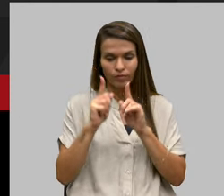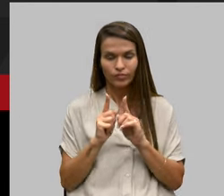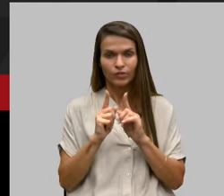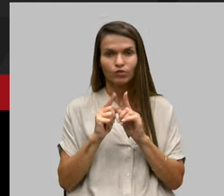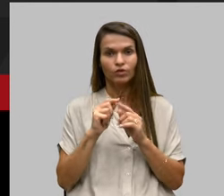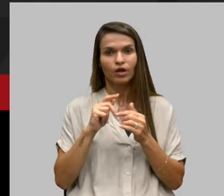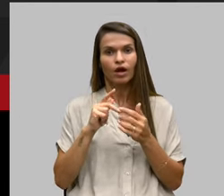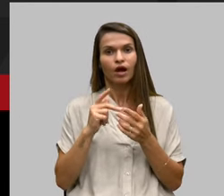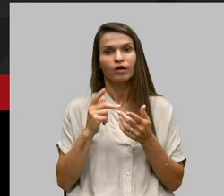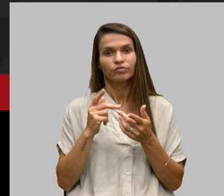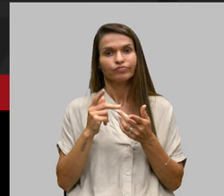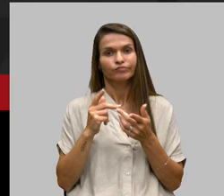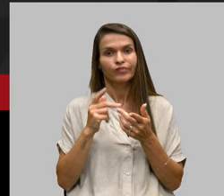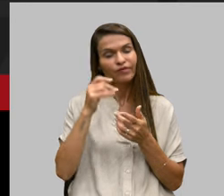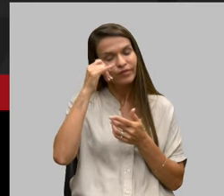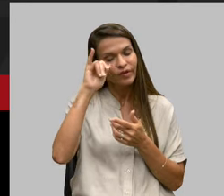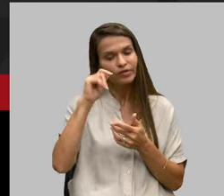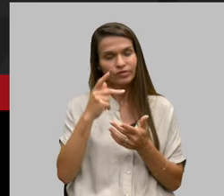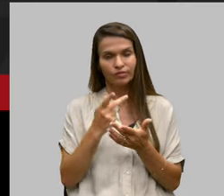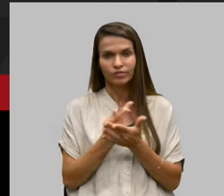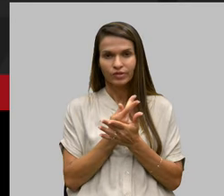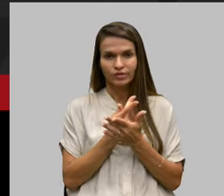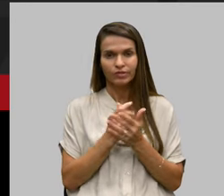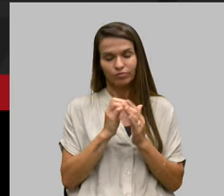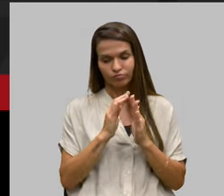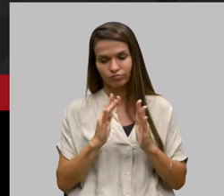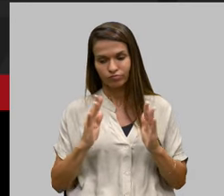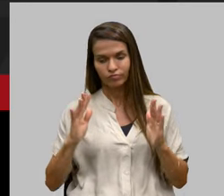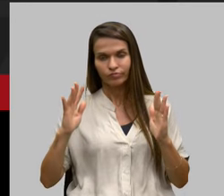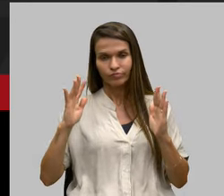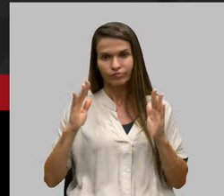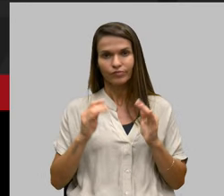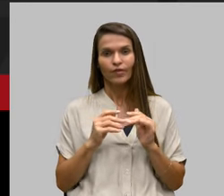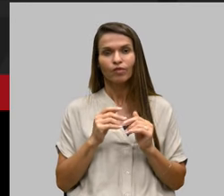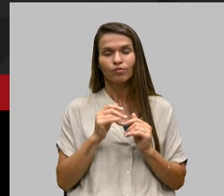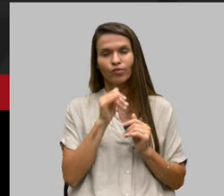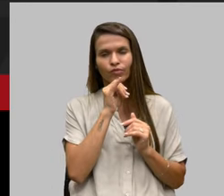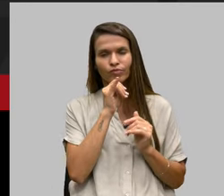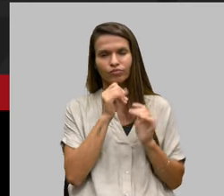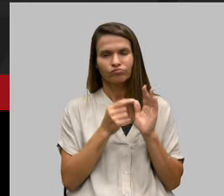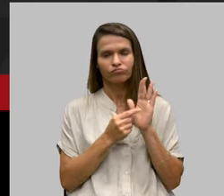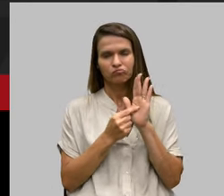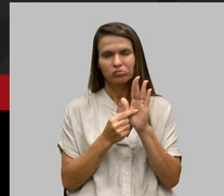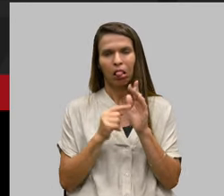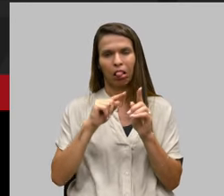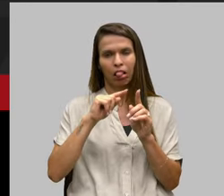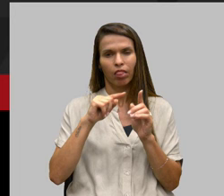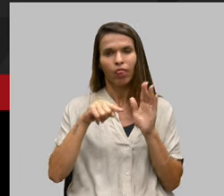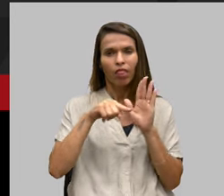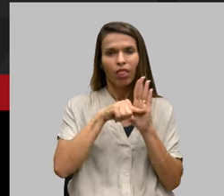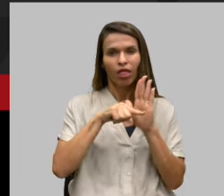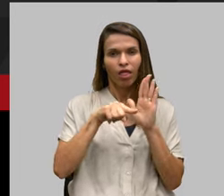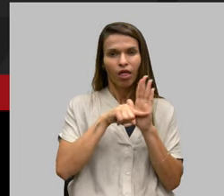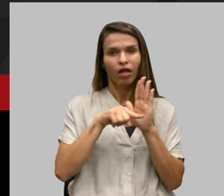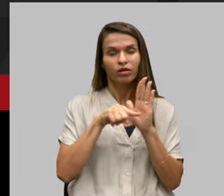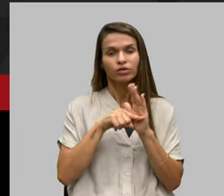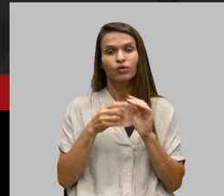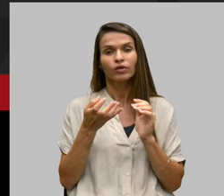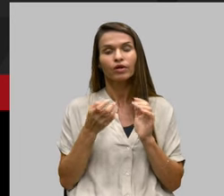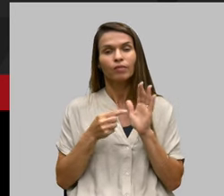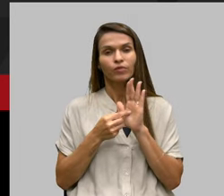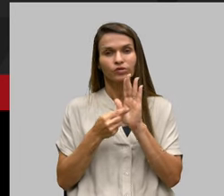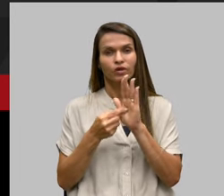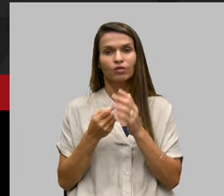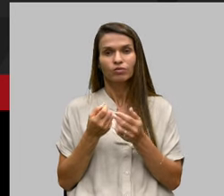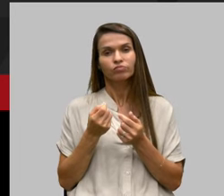acontecer em longuíssimo prazo bom mas para não trazer só exemplos ruins né ou cases negativos eu queria trazer também um exemplo bom eh pra